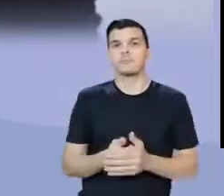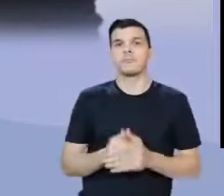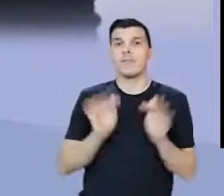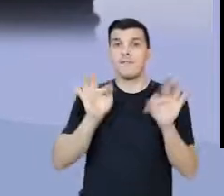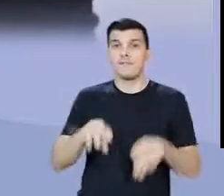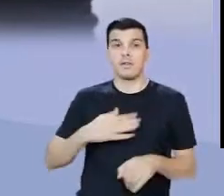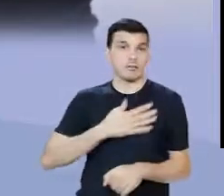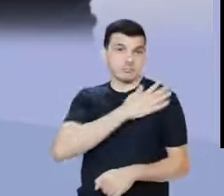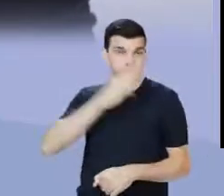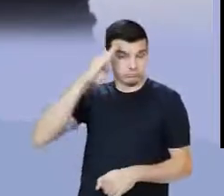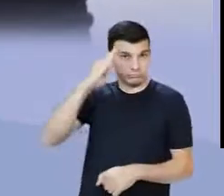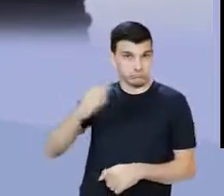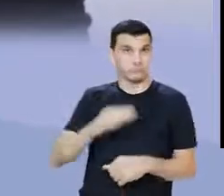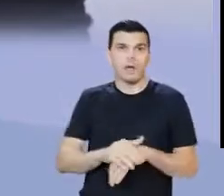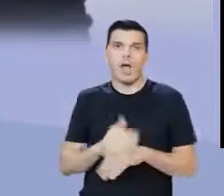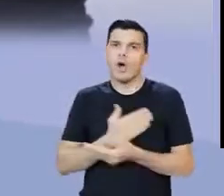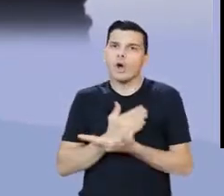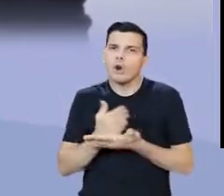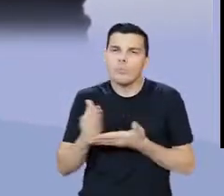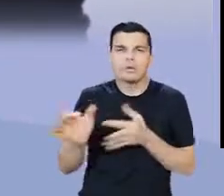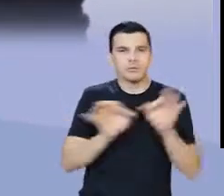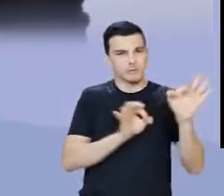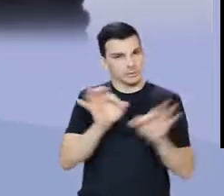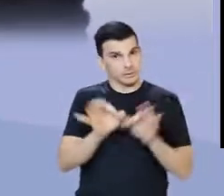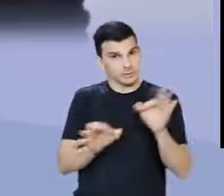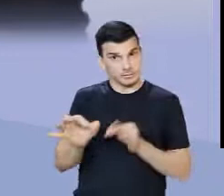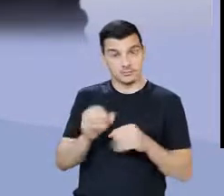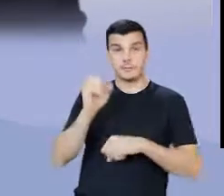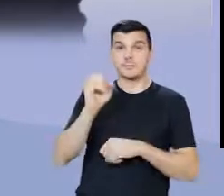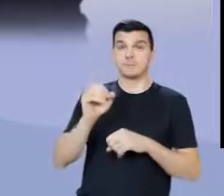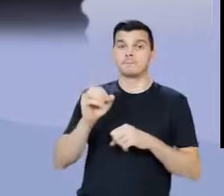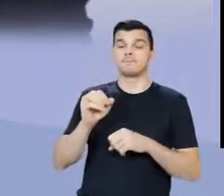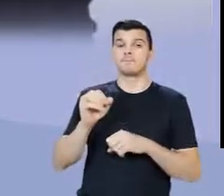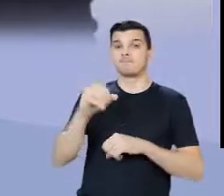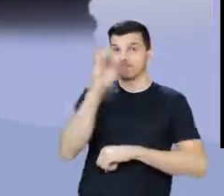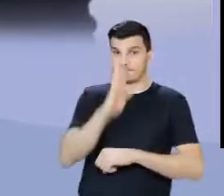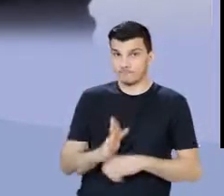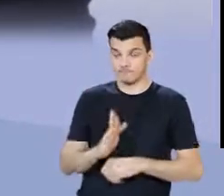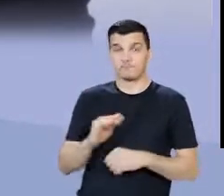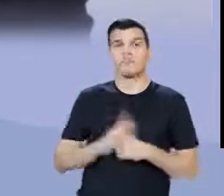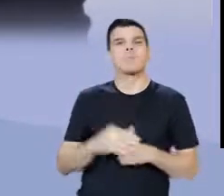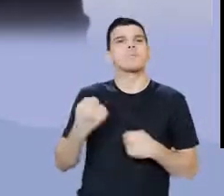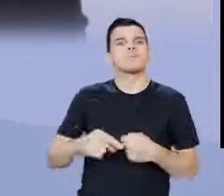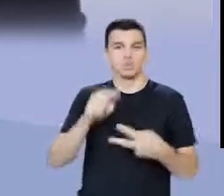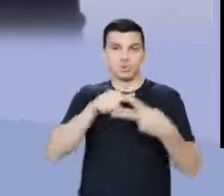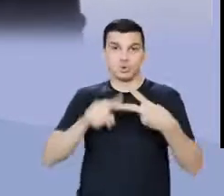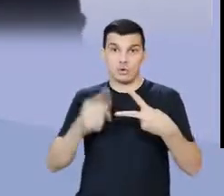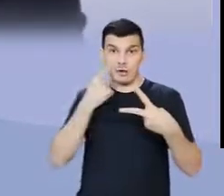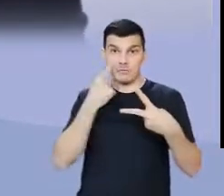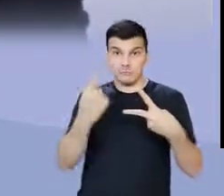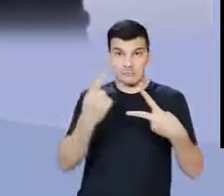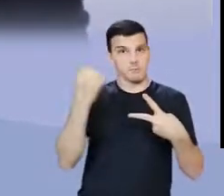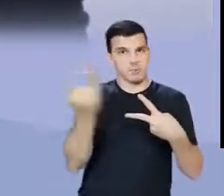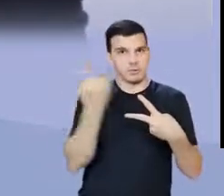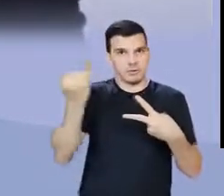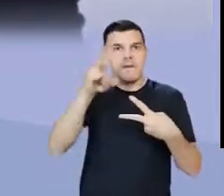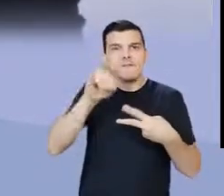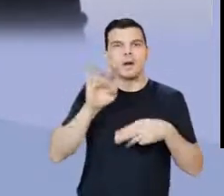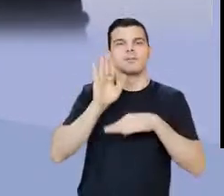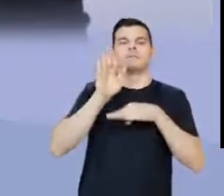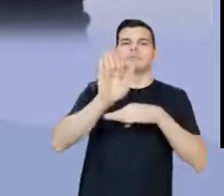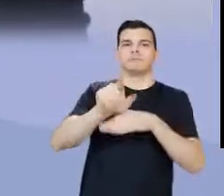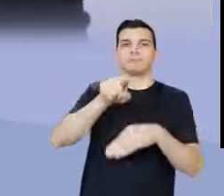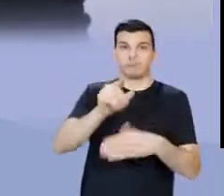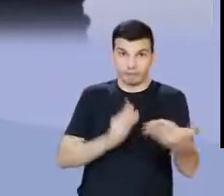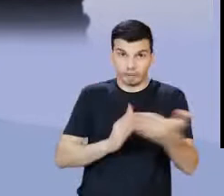Saímos então do regime militar e a gente começava então a acertar a casa. Só que eu preciso, meu aluno, que você tenha duas coisas em mente muito importantes que